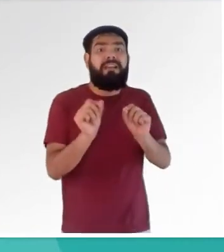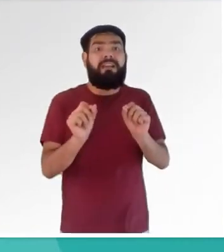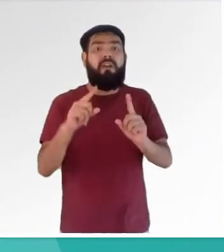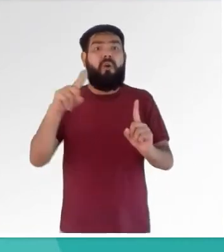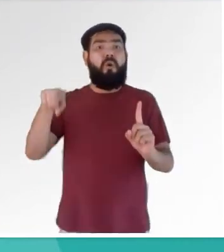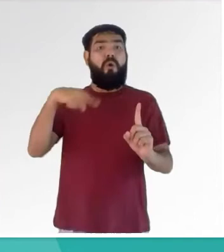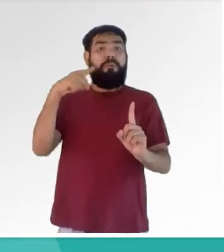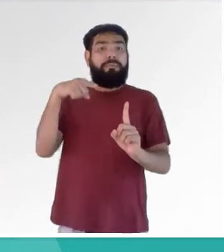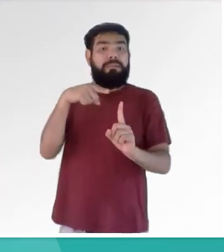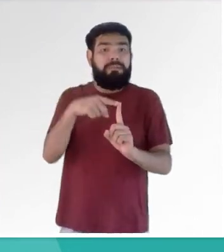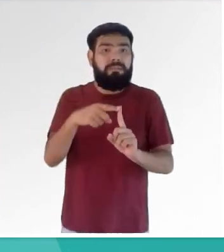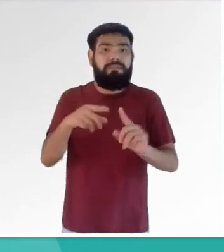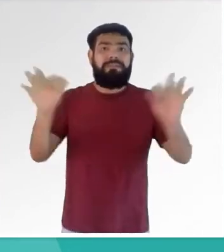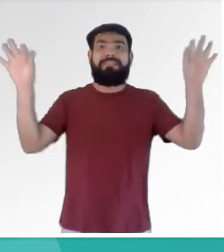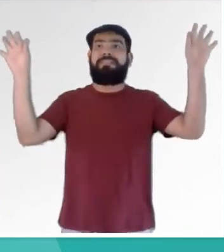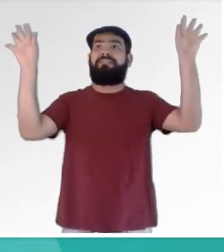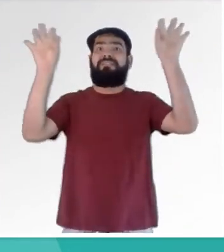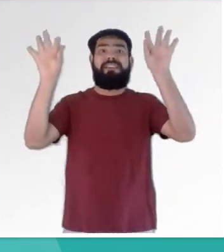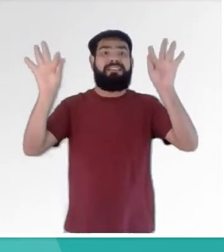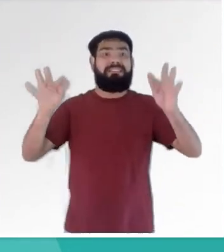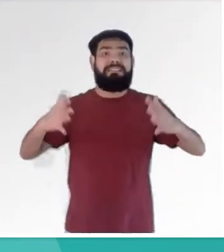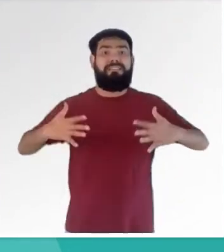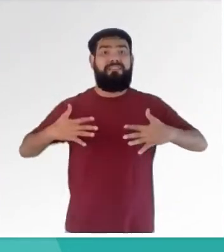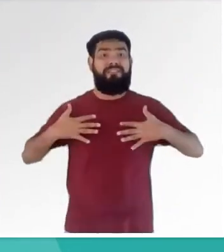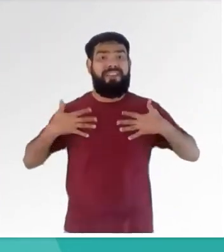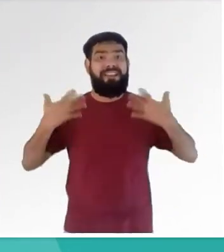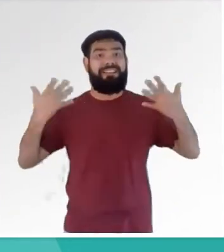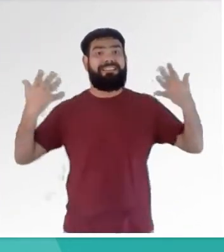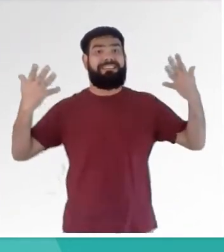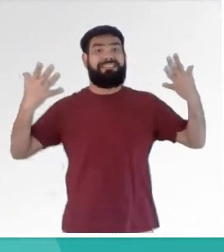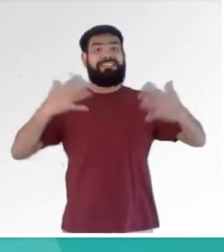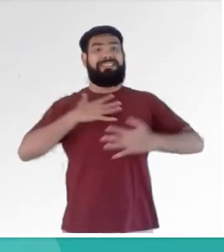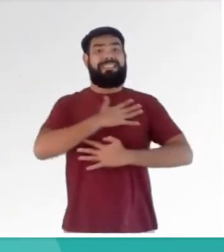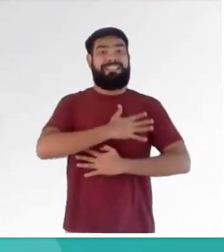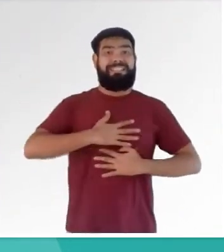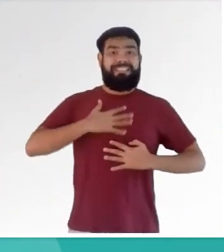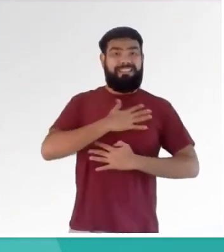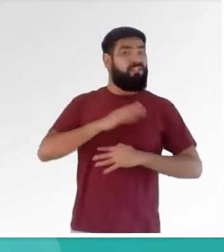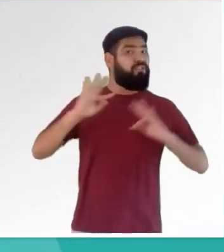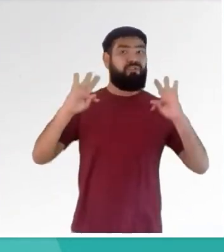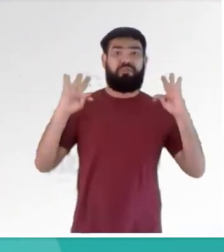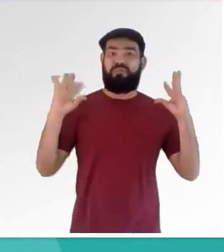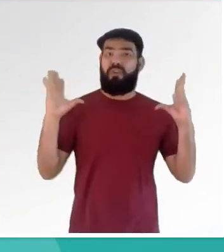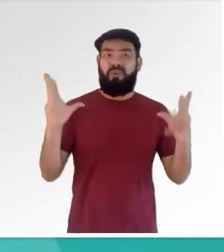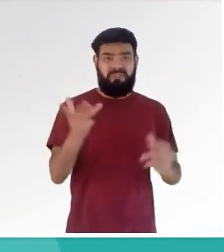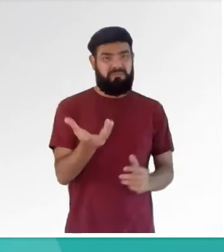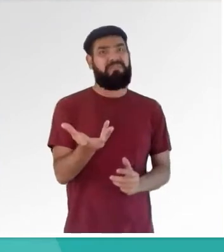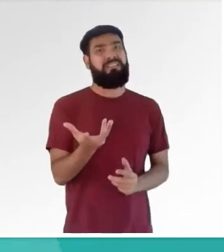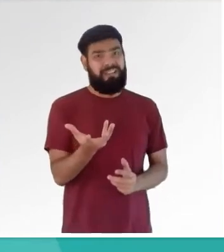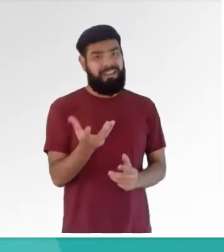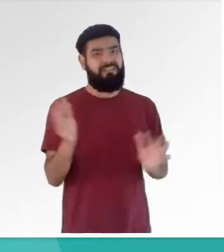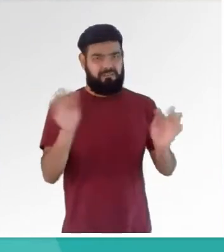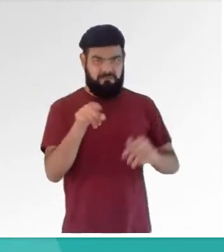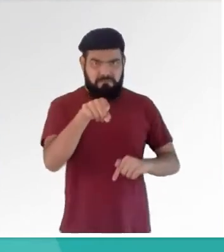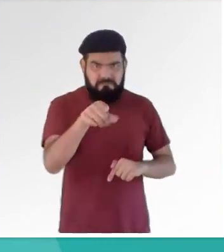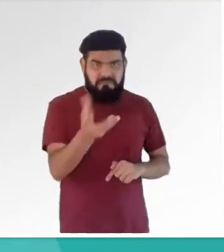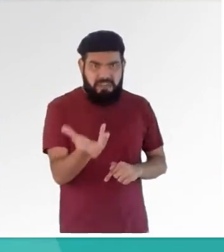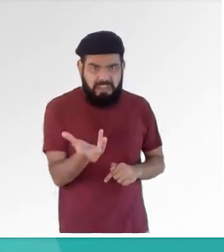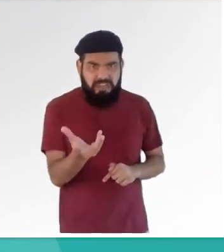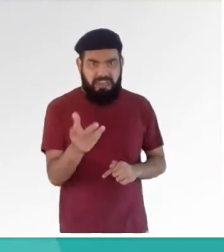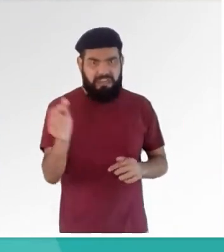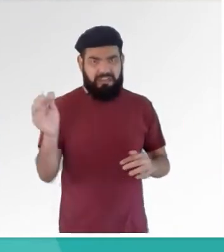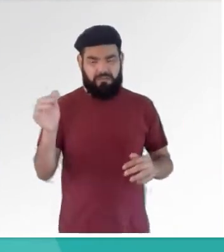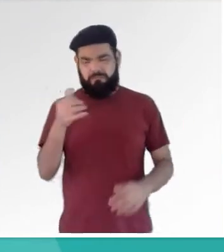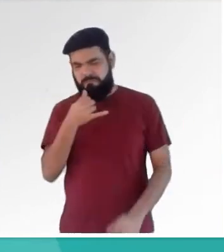ser feliz. Ninguém quer ser infeliz, não é? Ninguém. Ninguém quer